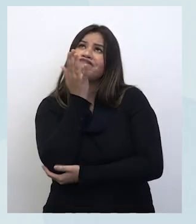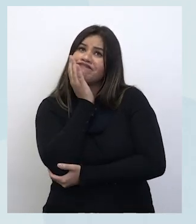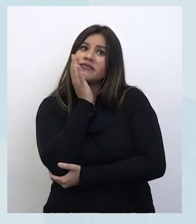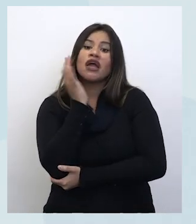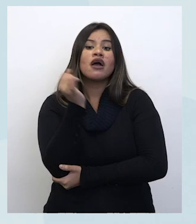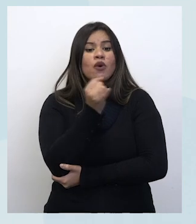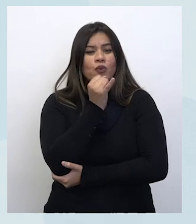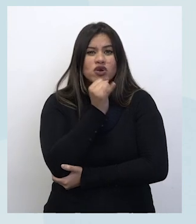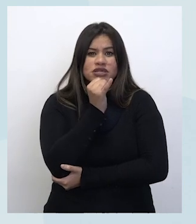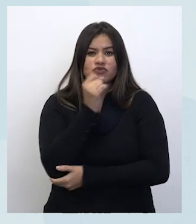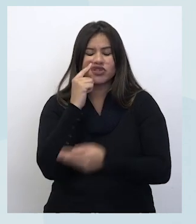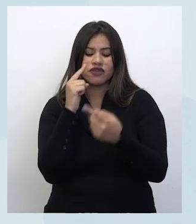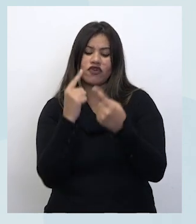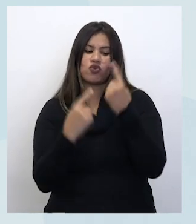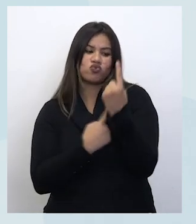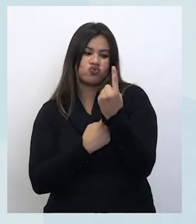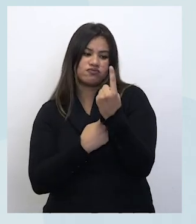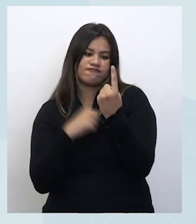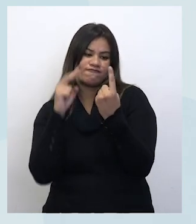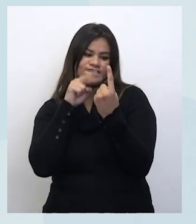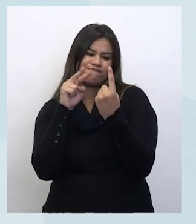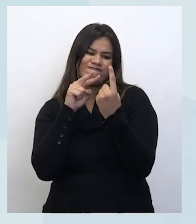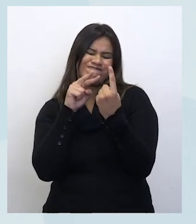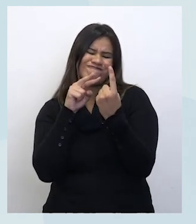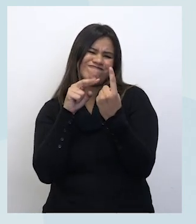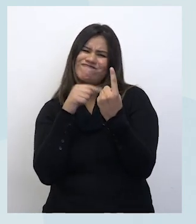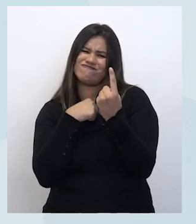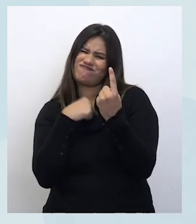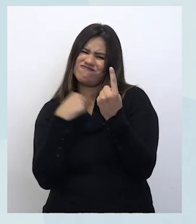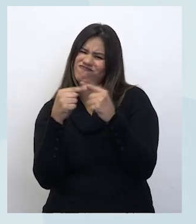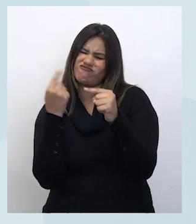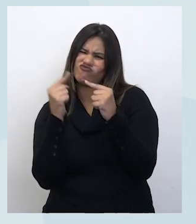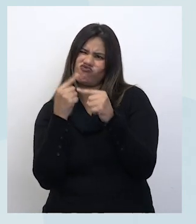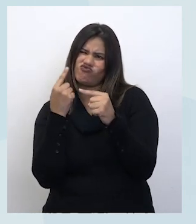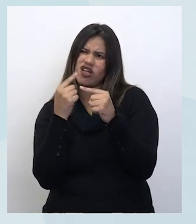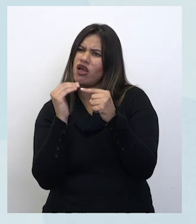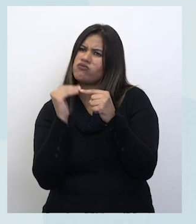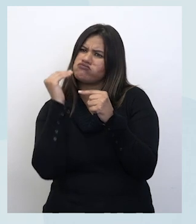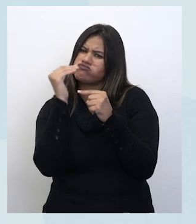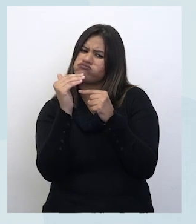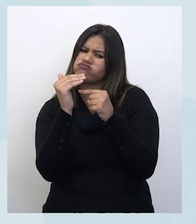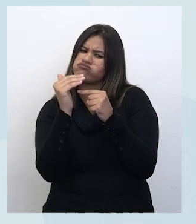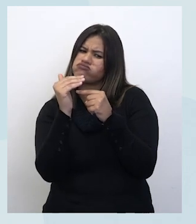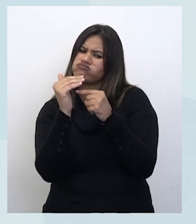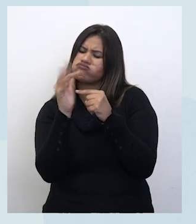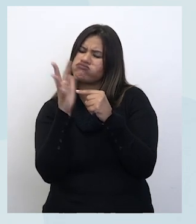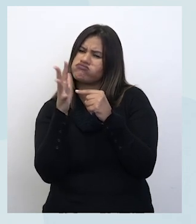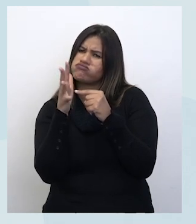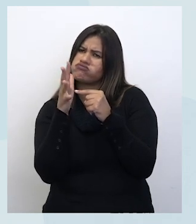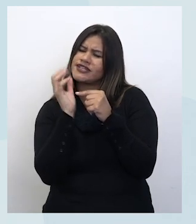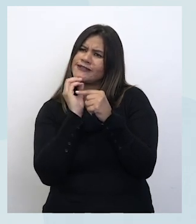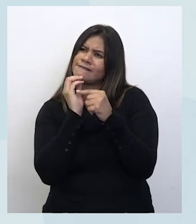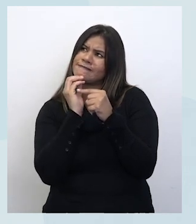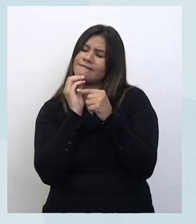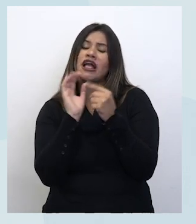do degrau 1 e fala, não, eu não estou aqui nesse degrau, eu já estou num estágio mais ali na frente. Aí